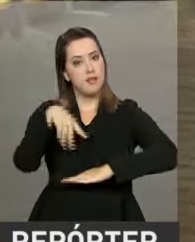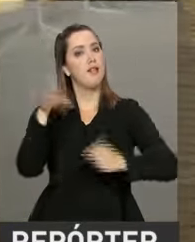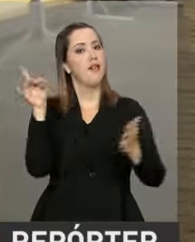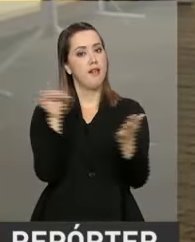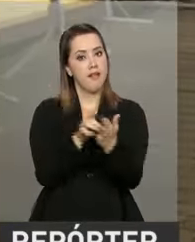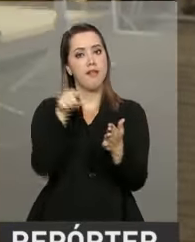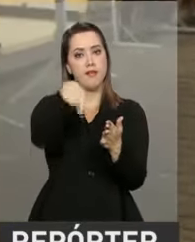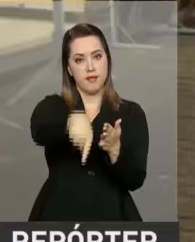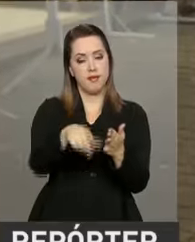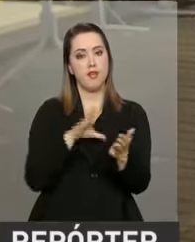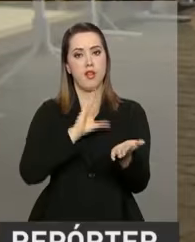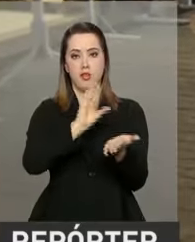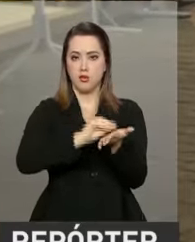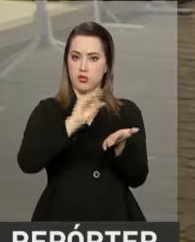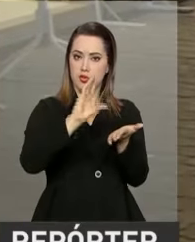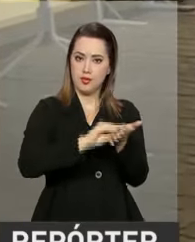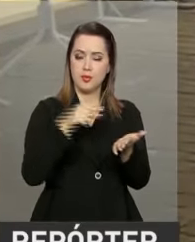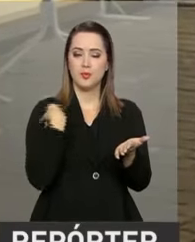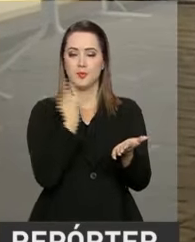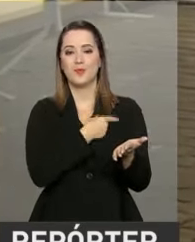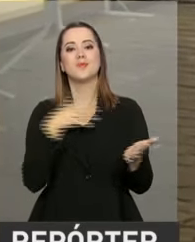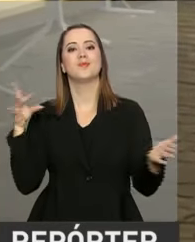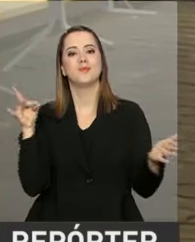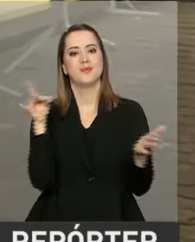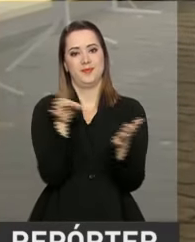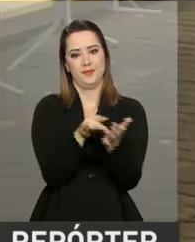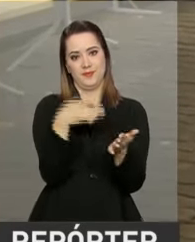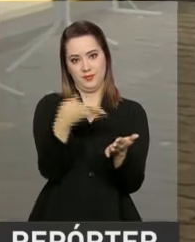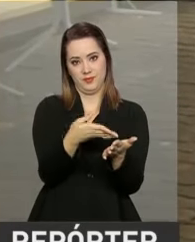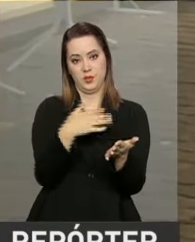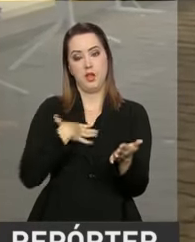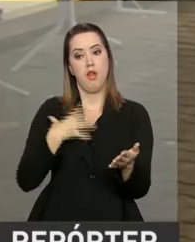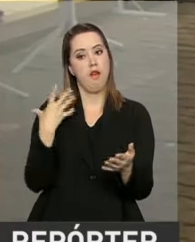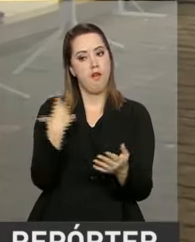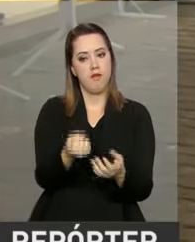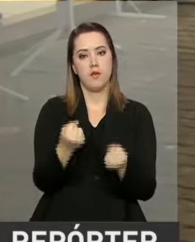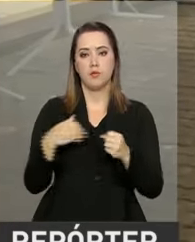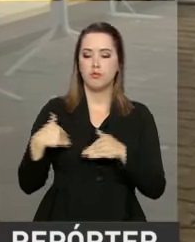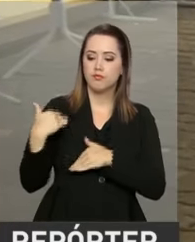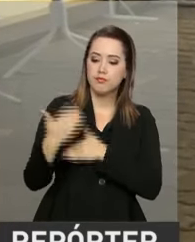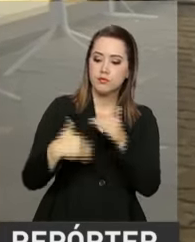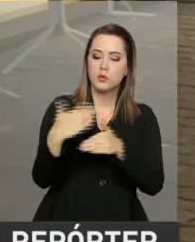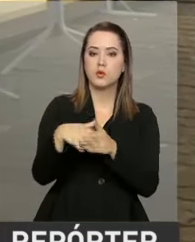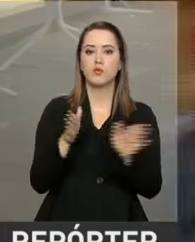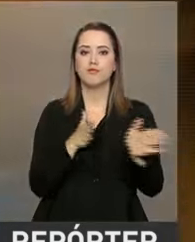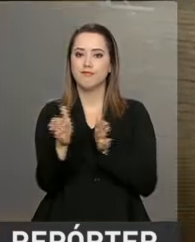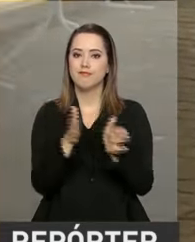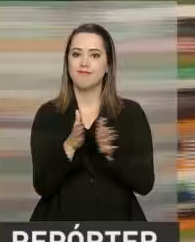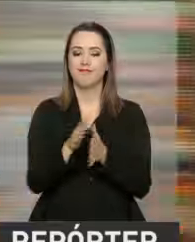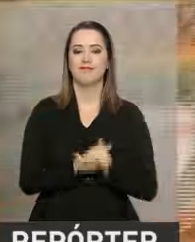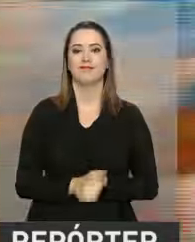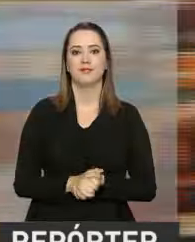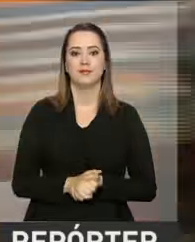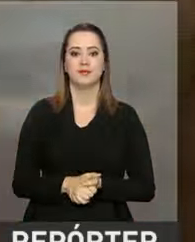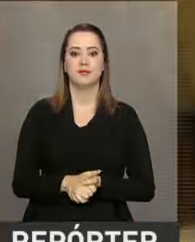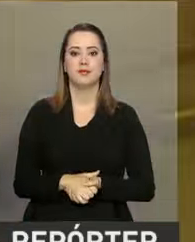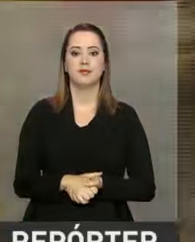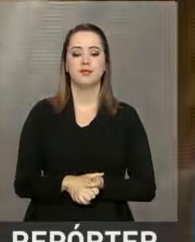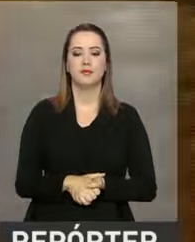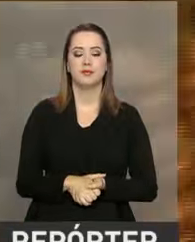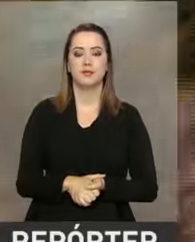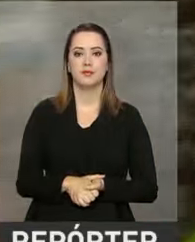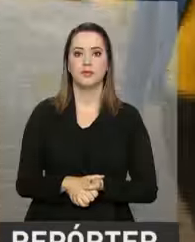está escrito aqui no aplicativo, a gente confirmou na Feira de São Cristóvão. Vamos continuar nosso passeio da acessibilidade?